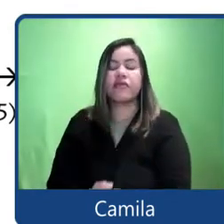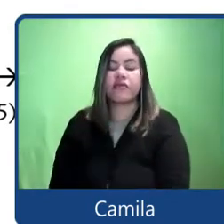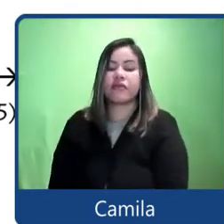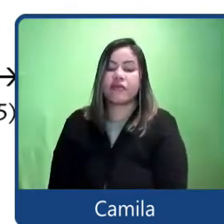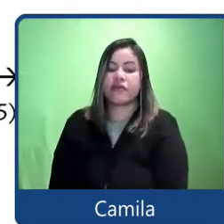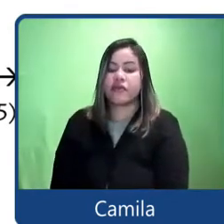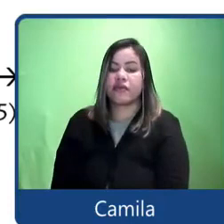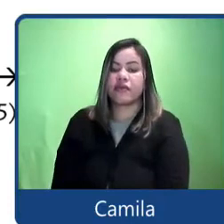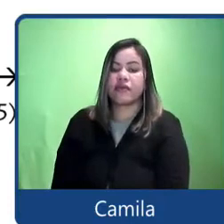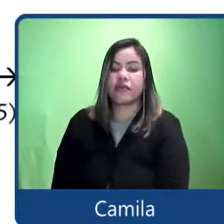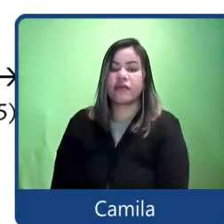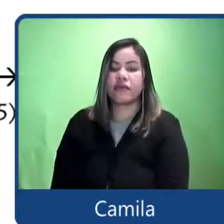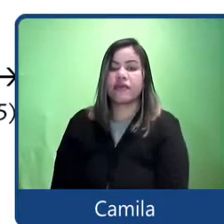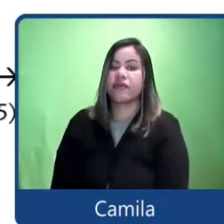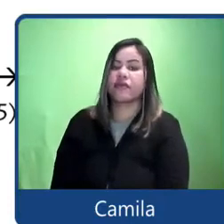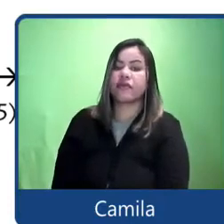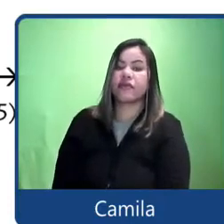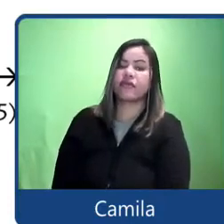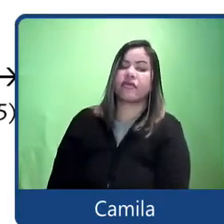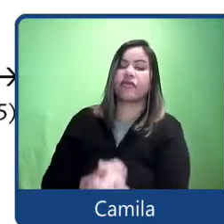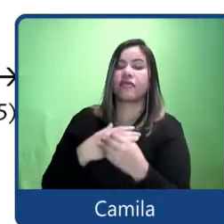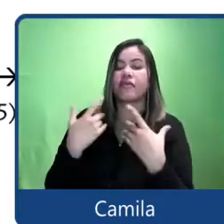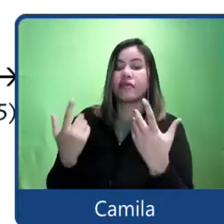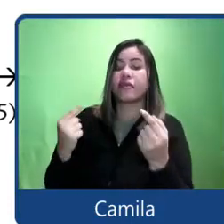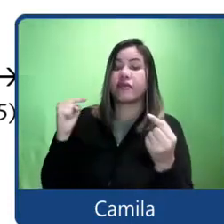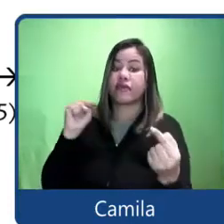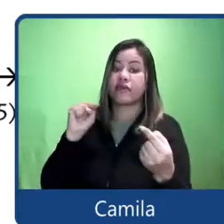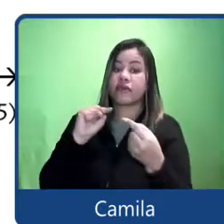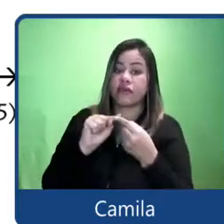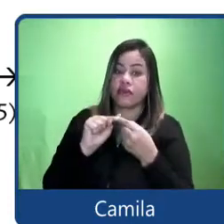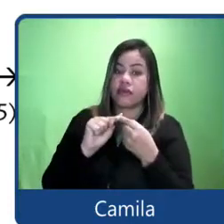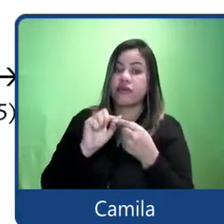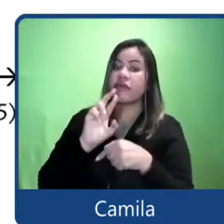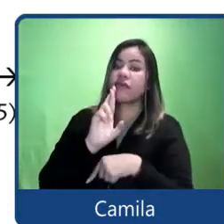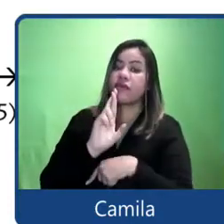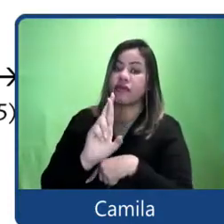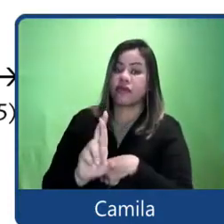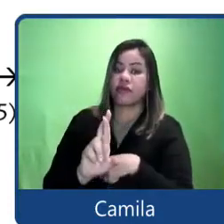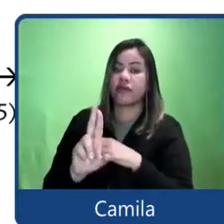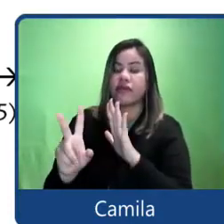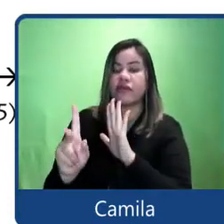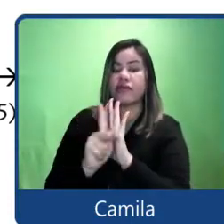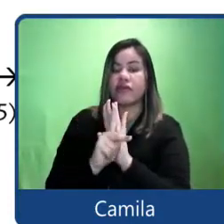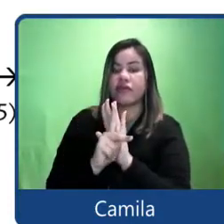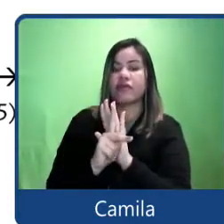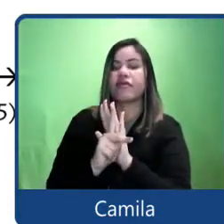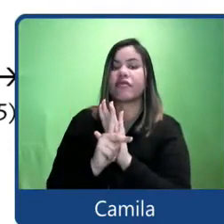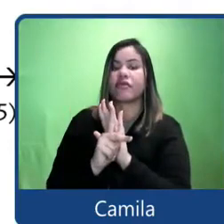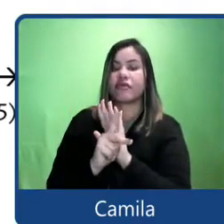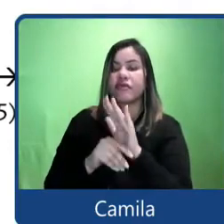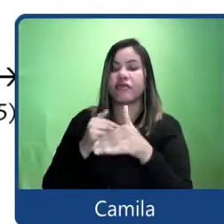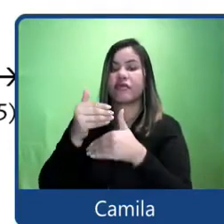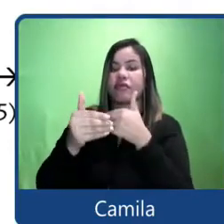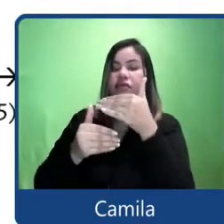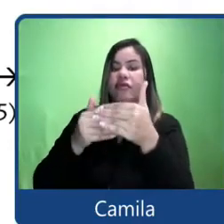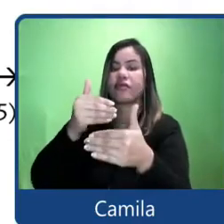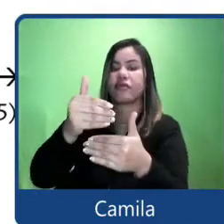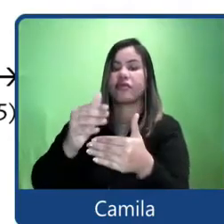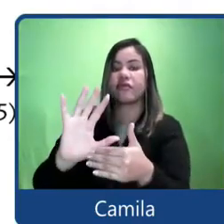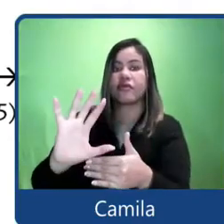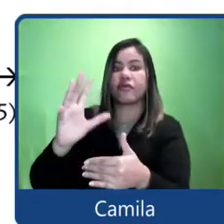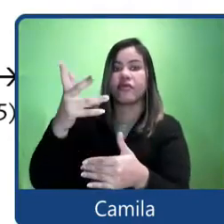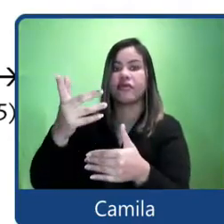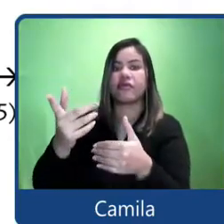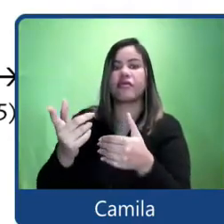que vão determinar, então, a capacidade de resposta e recuperação diante de situações adversas, como